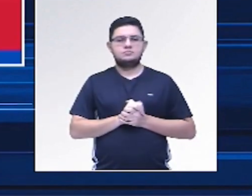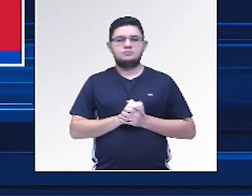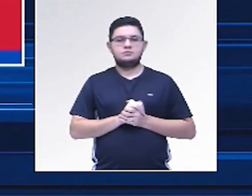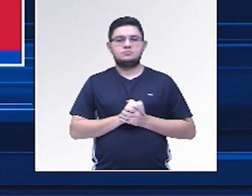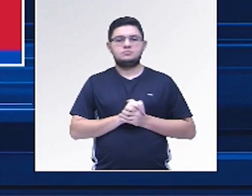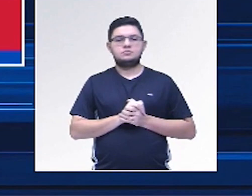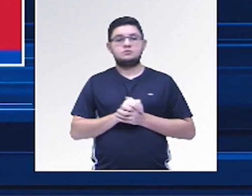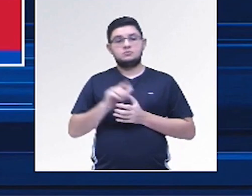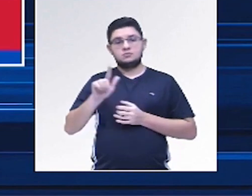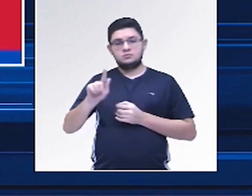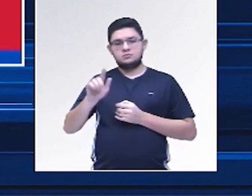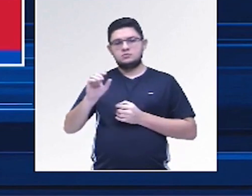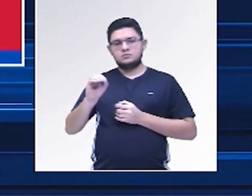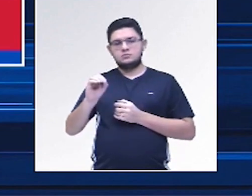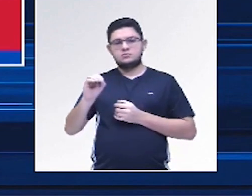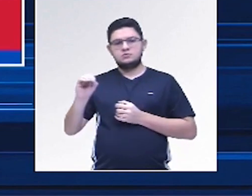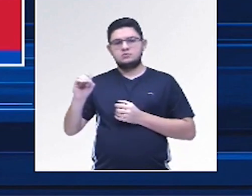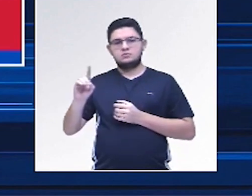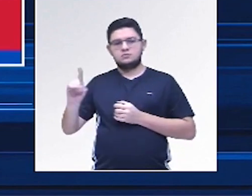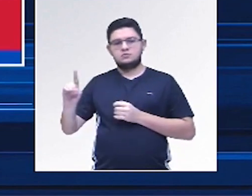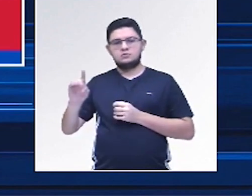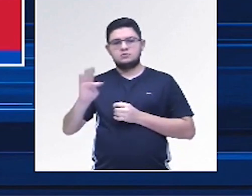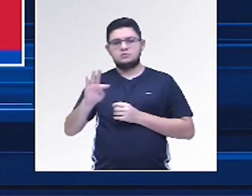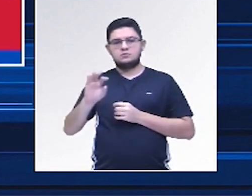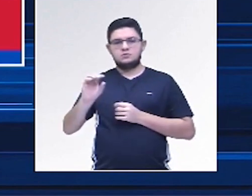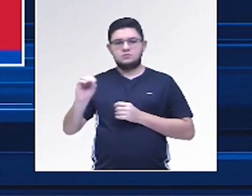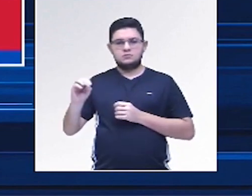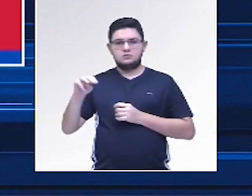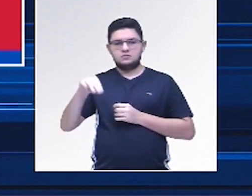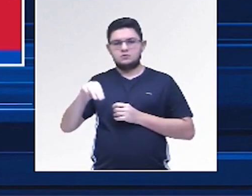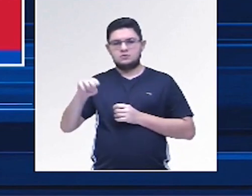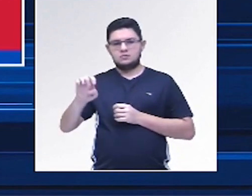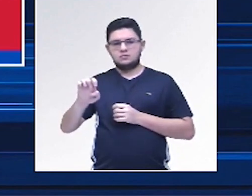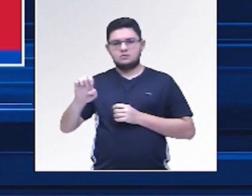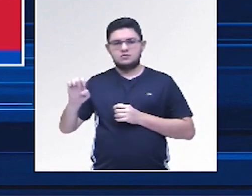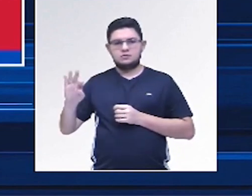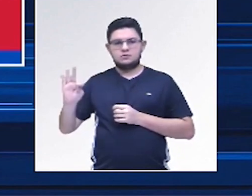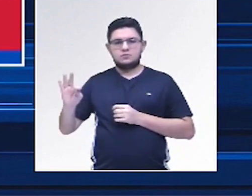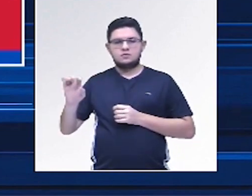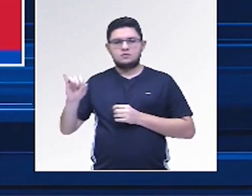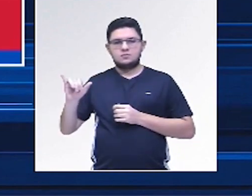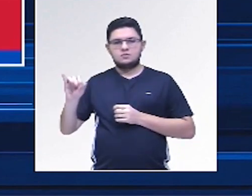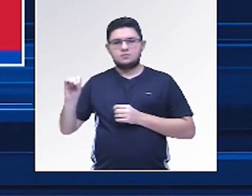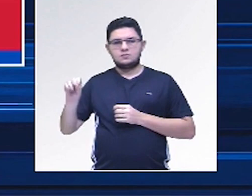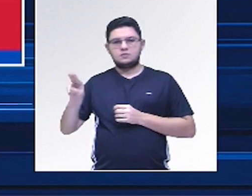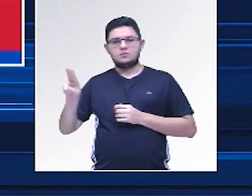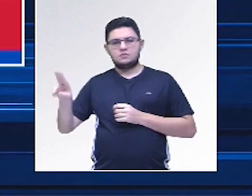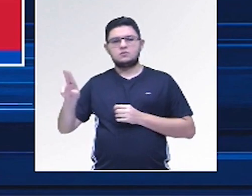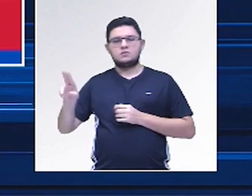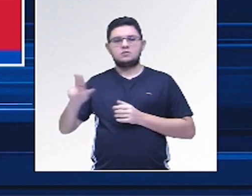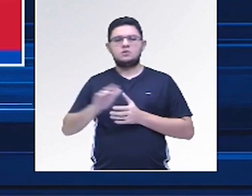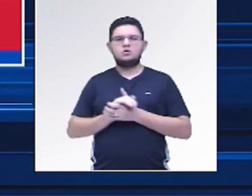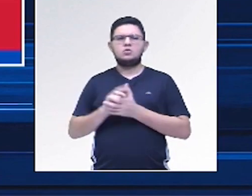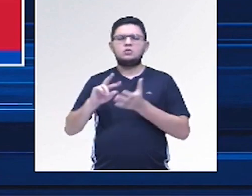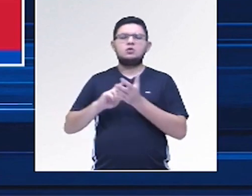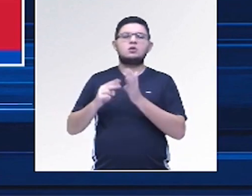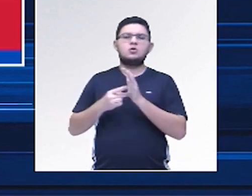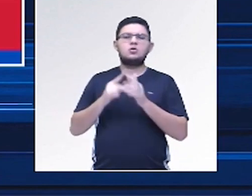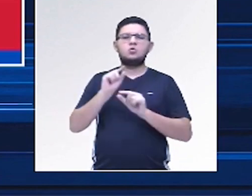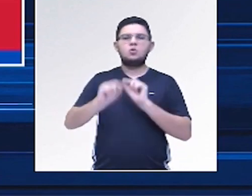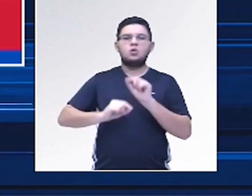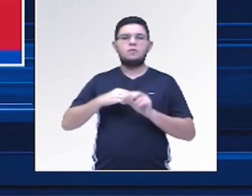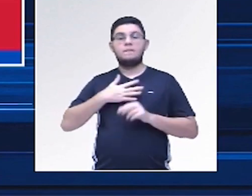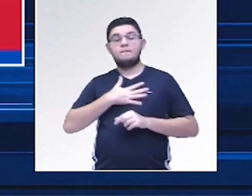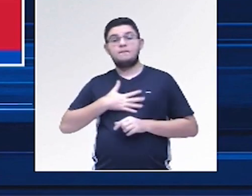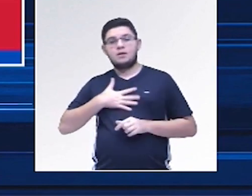Ele já diz, ó, good to meet you, prazer em conhecer você. Good to meet you, uma outra forma de dizer isso, né?